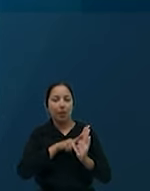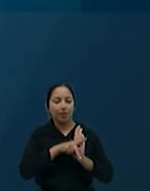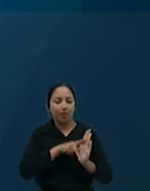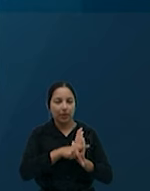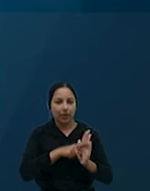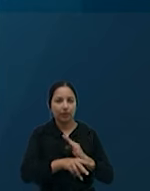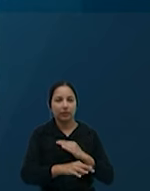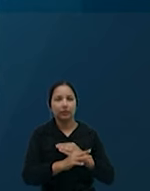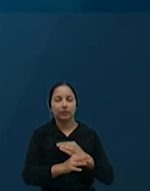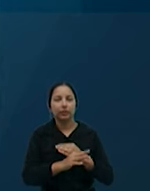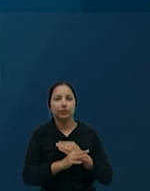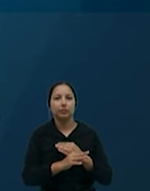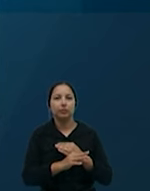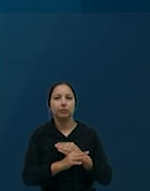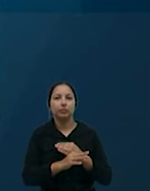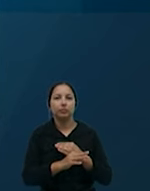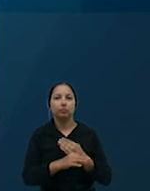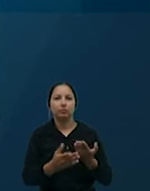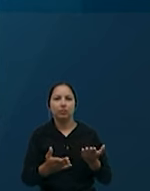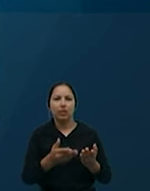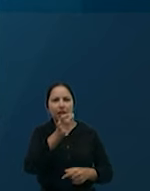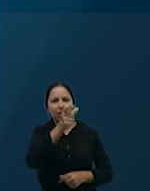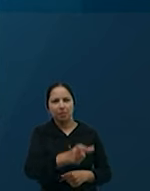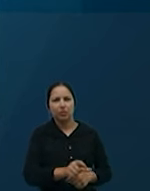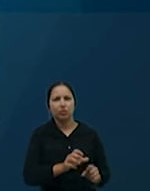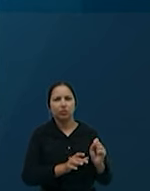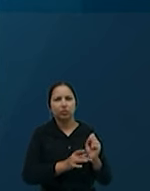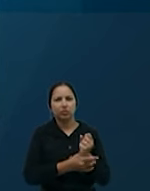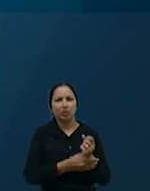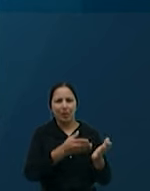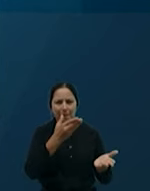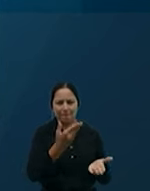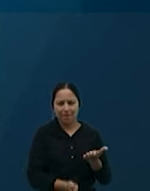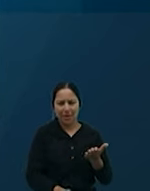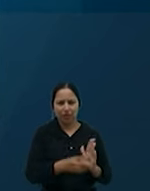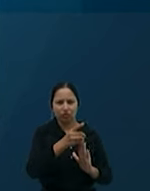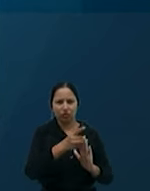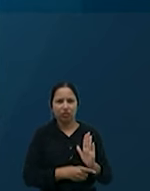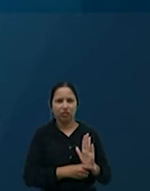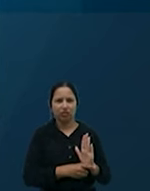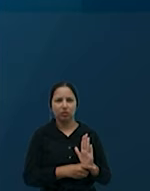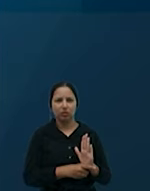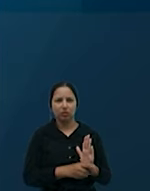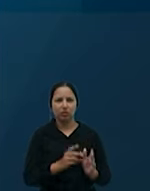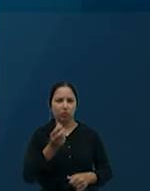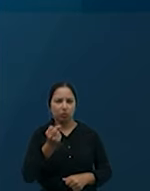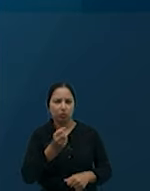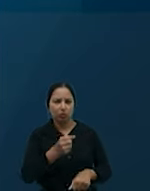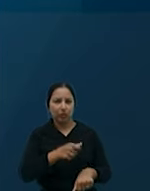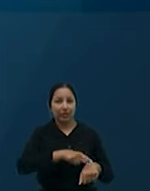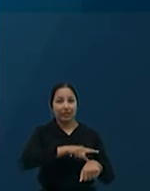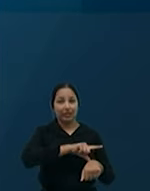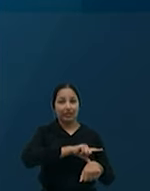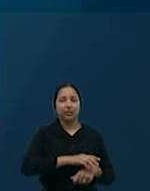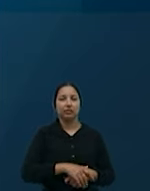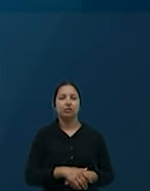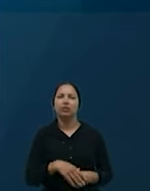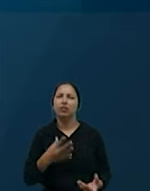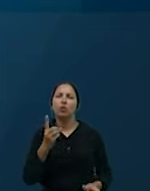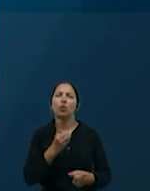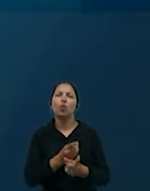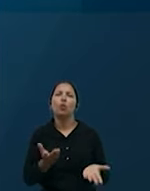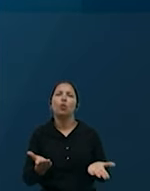o segurado perderá o direito aos atrasados? Quer dizer que nós vamos agora encontrar processos em primeiro grau em que o